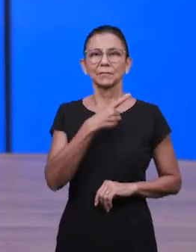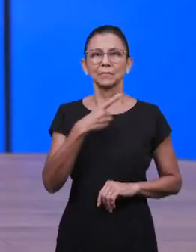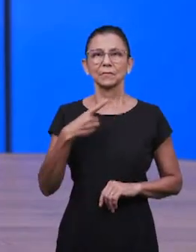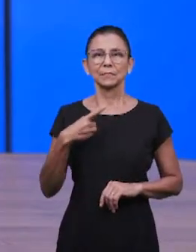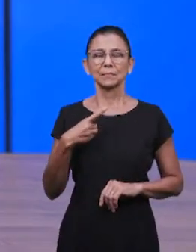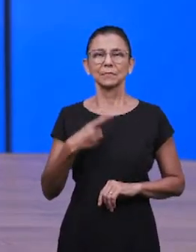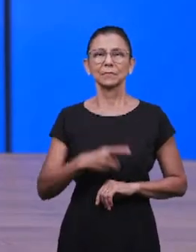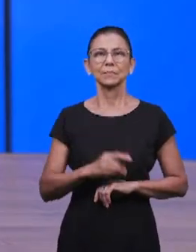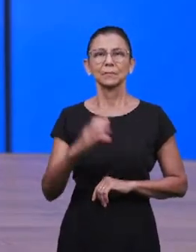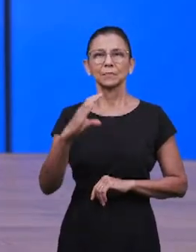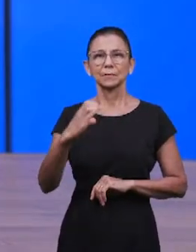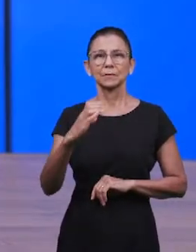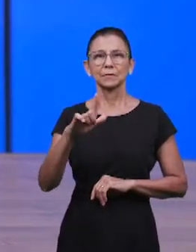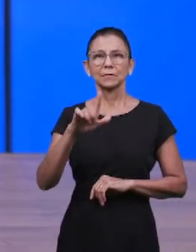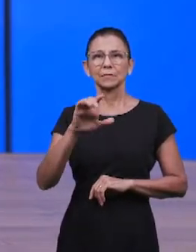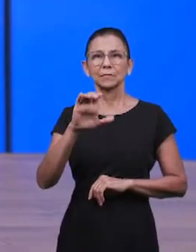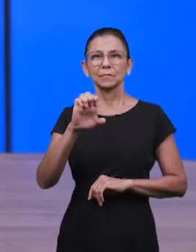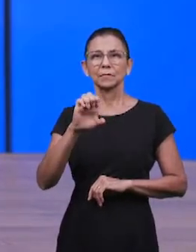irmão